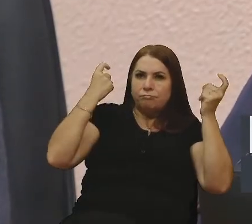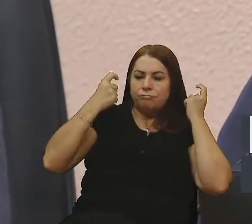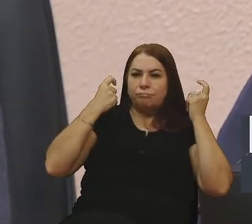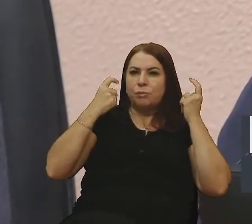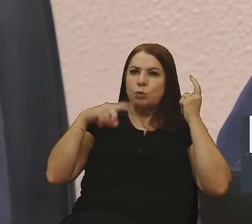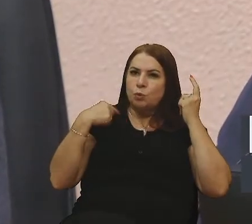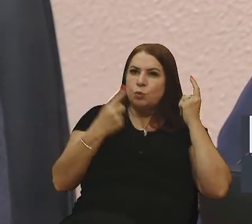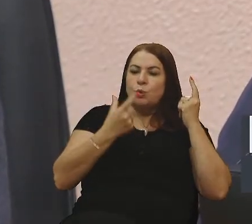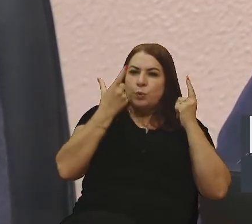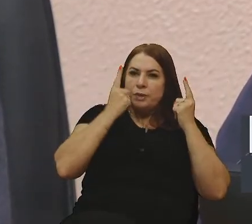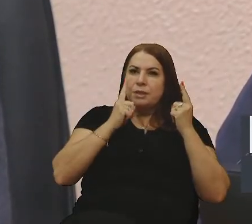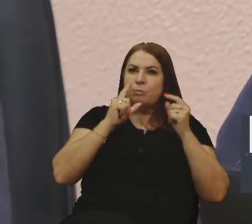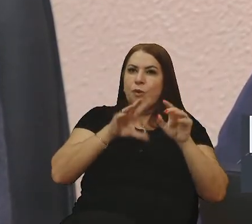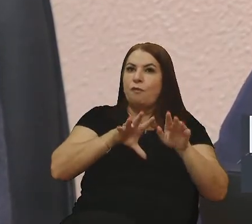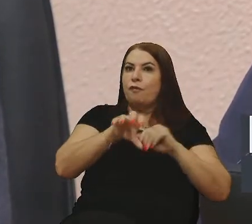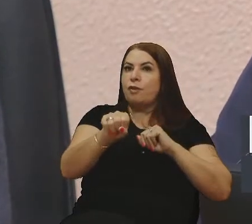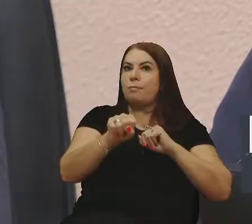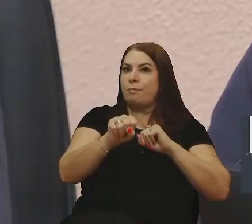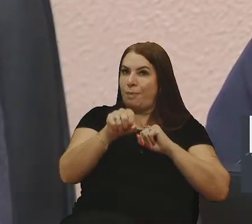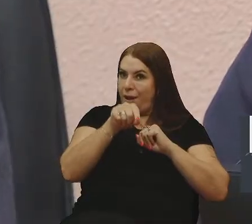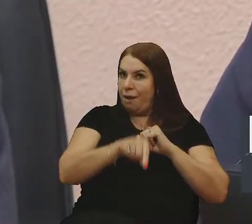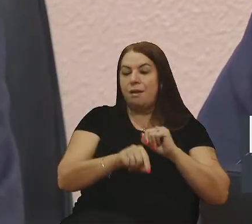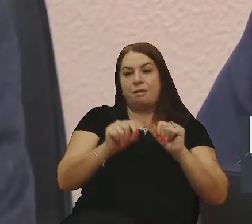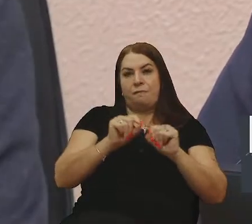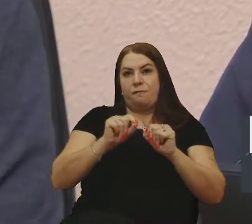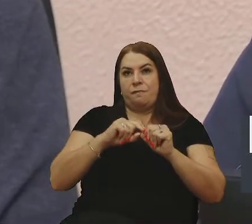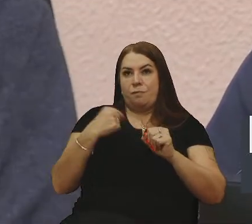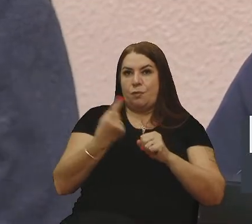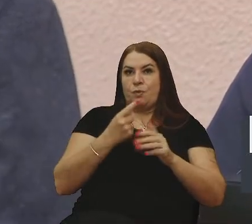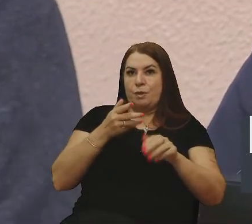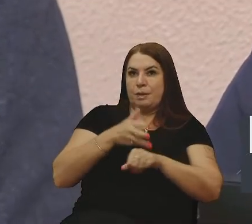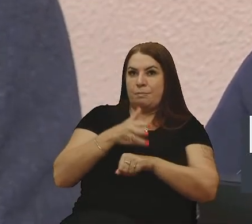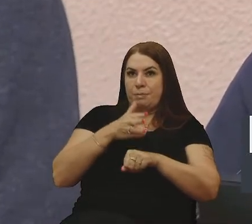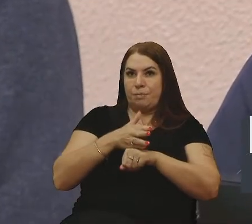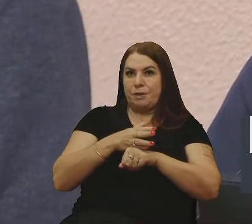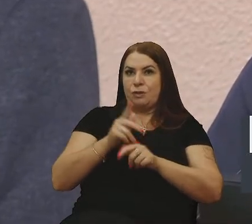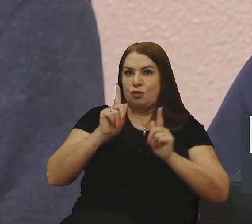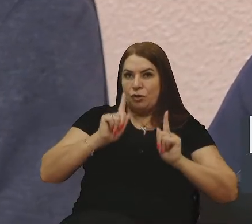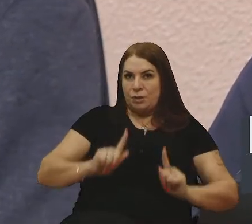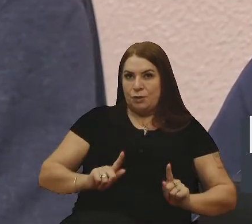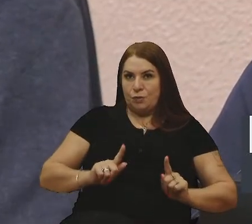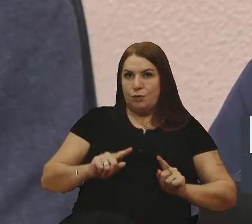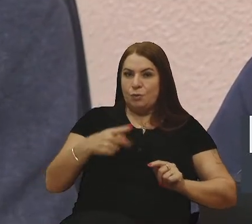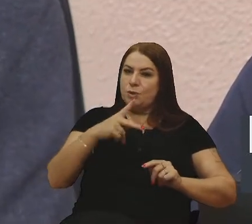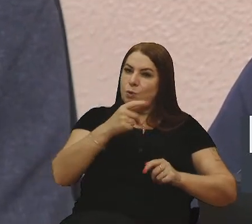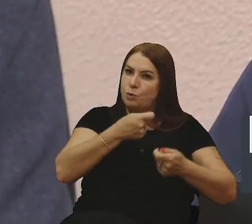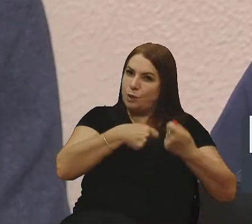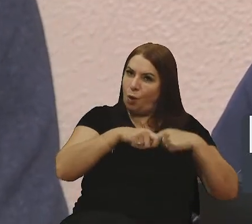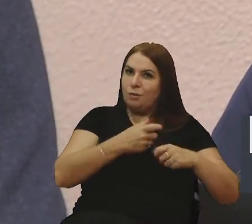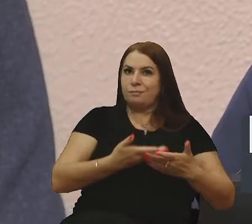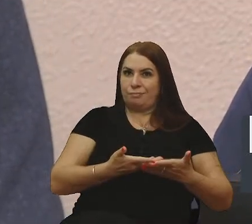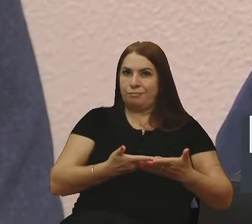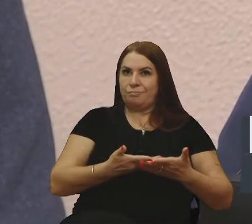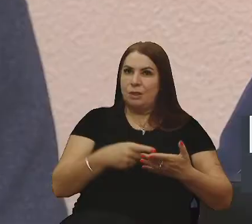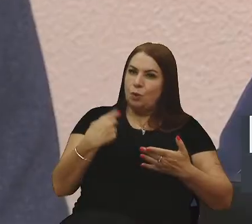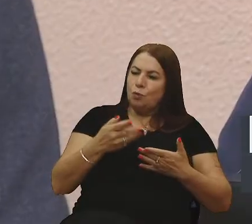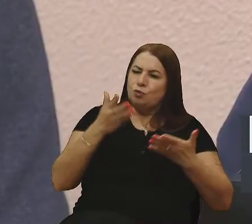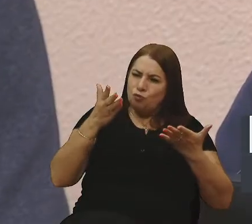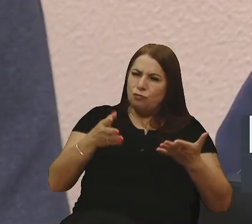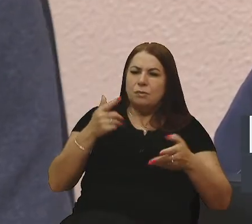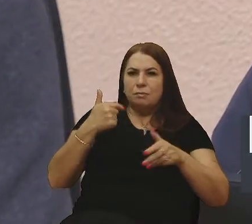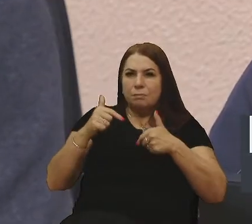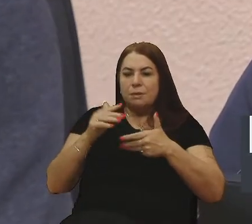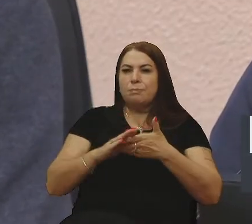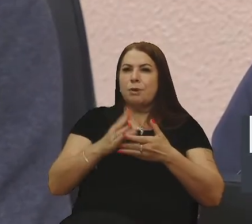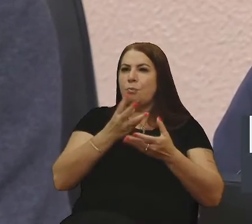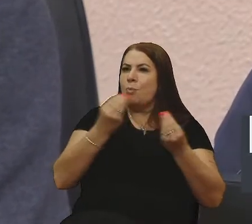que nós consigamos formar e fazer a nossa participação de gestores do seu negócio, né? Nós que já trabalhamos